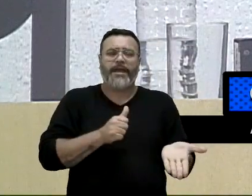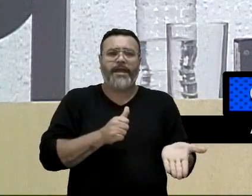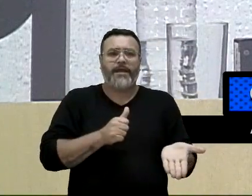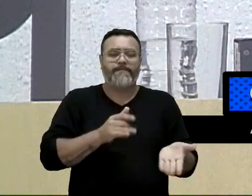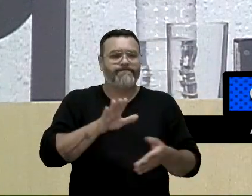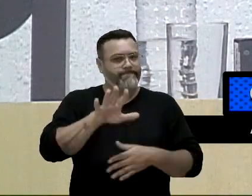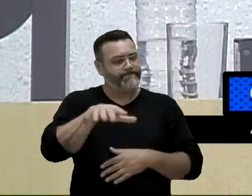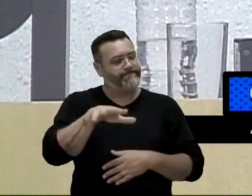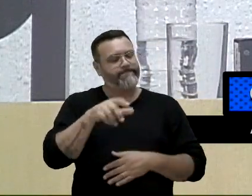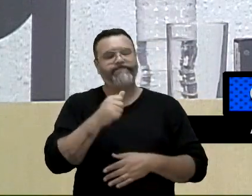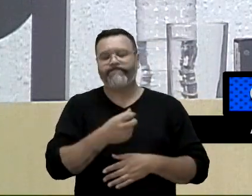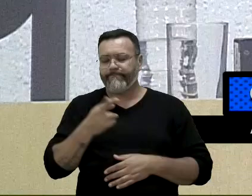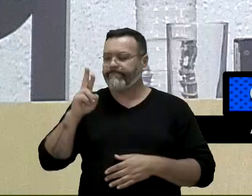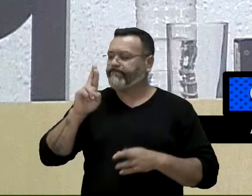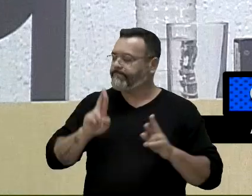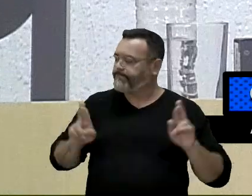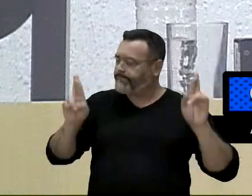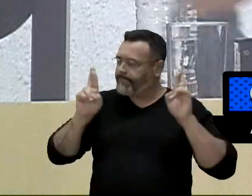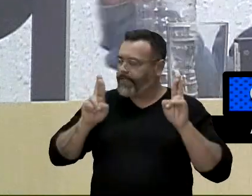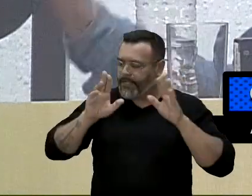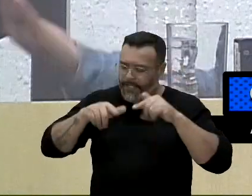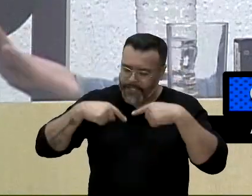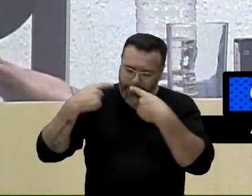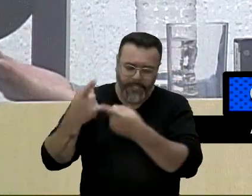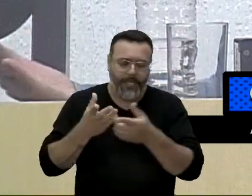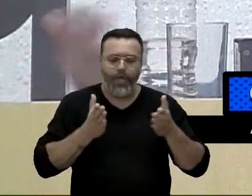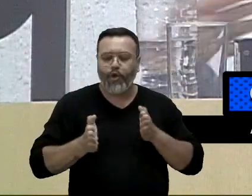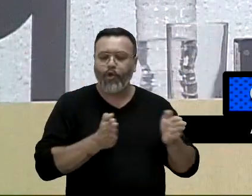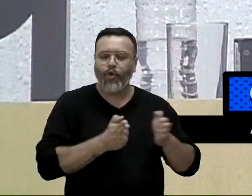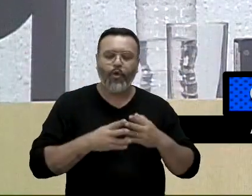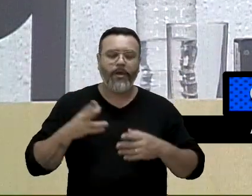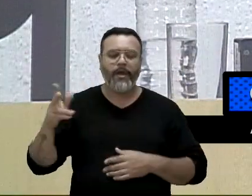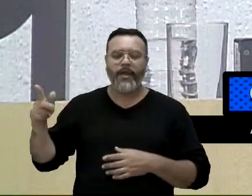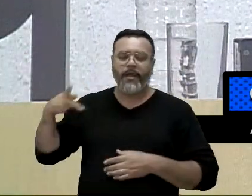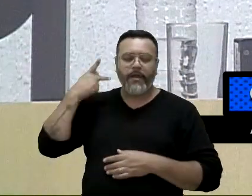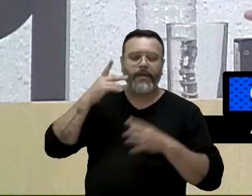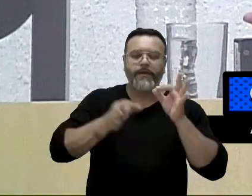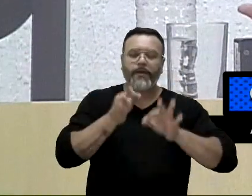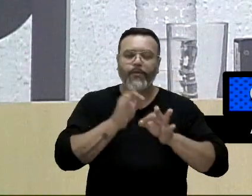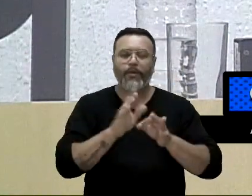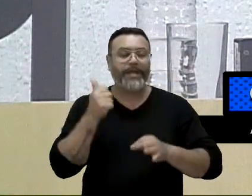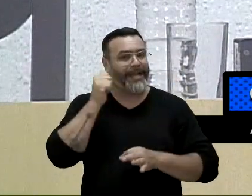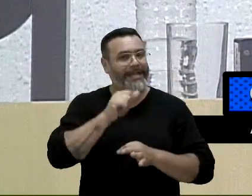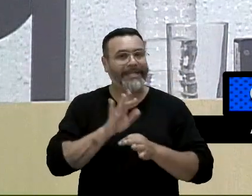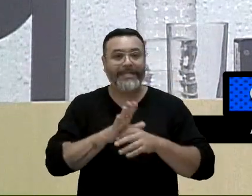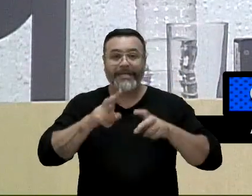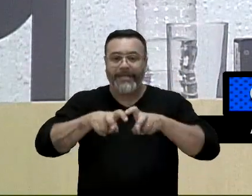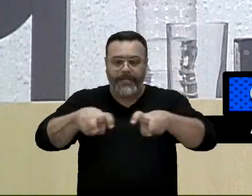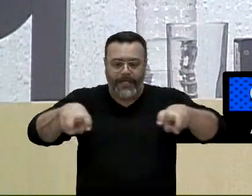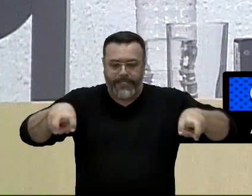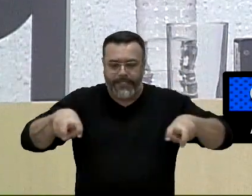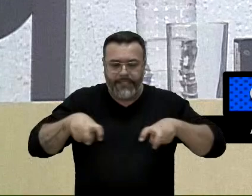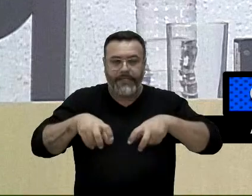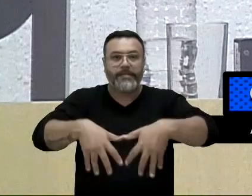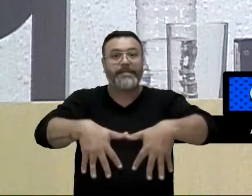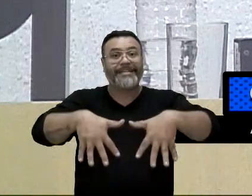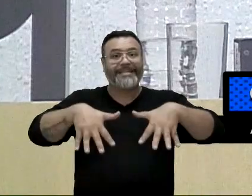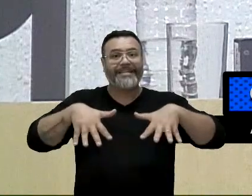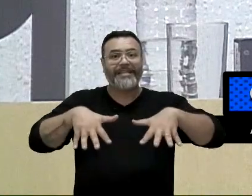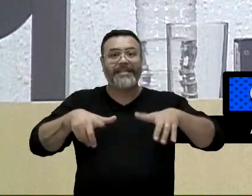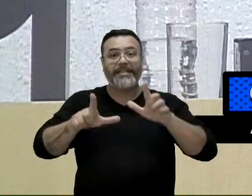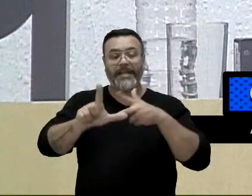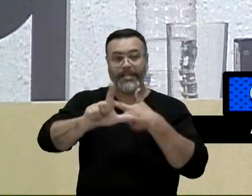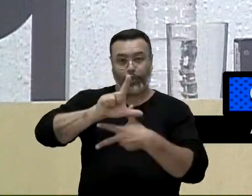eu espero que em algum outro momento, essa Procuradoria da Mulher, essas cadeiras legislativas sejam ocupadas por